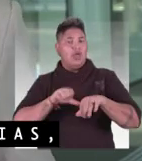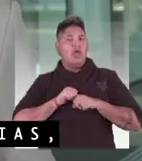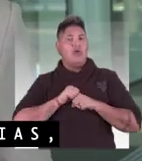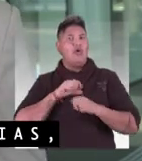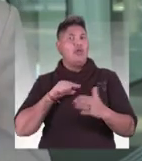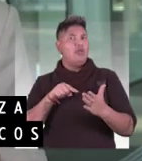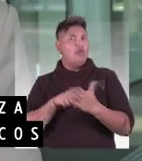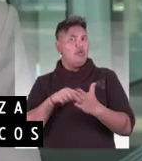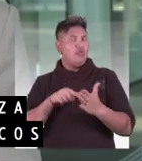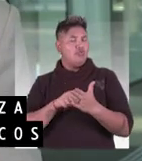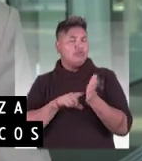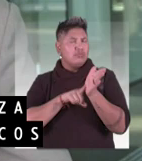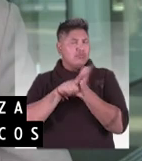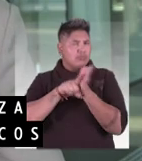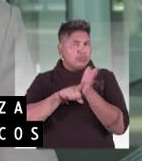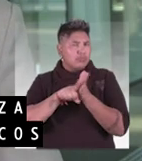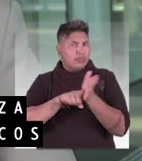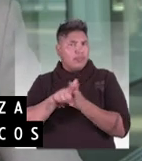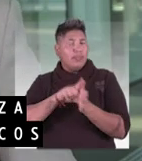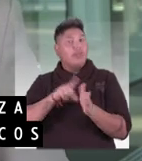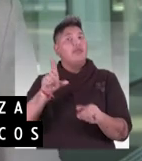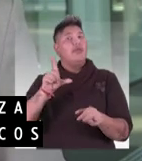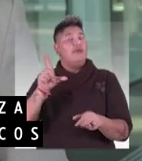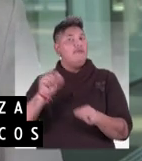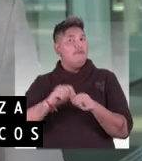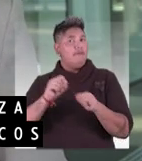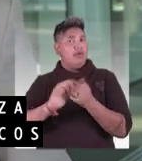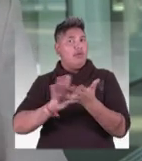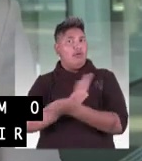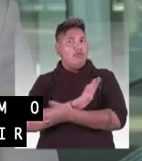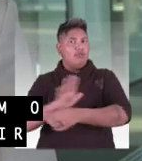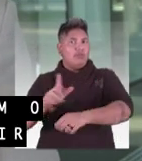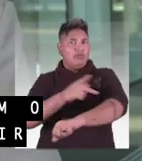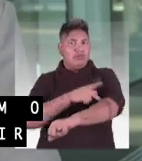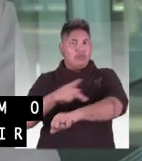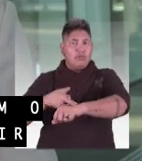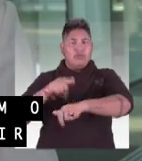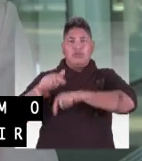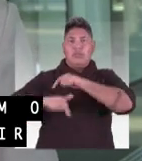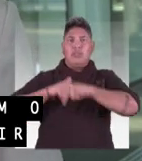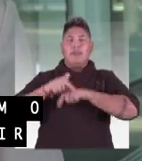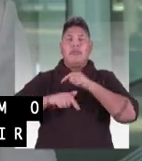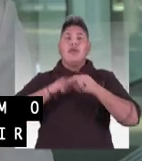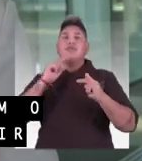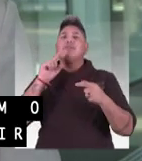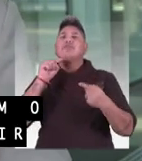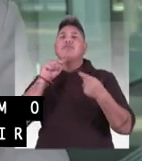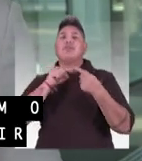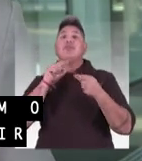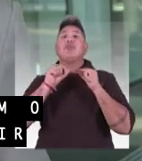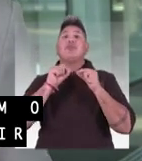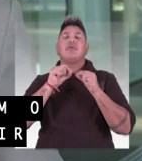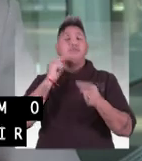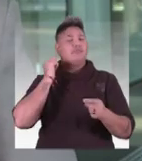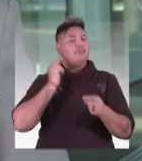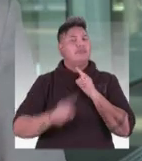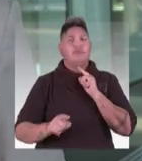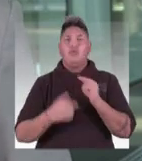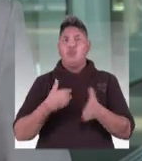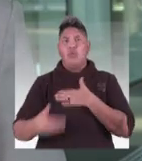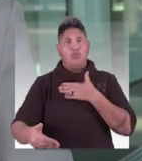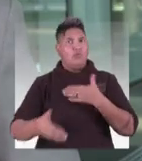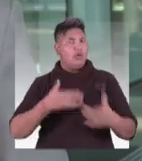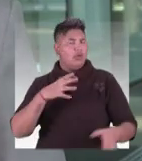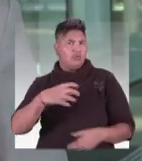acolhe denúncias, investiga e realiza trabalhos pedagógicos com as empresas com o propósito de coibir